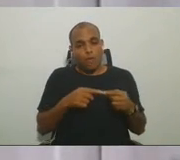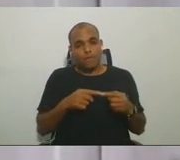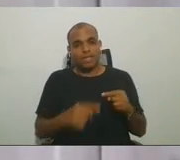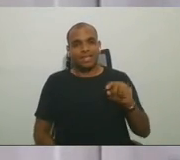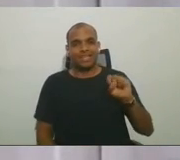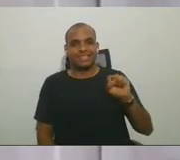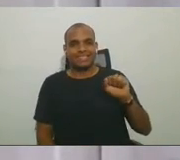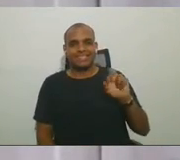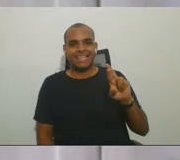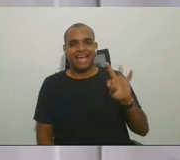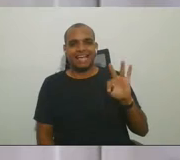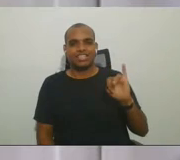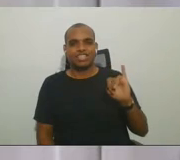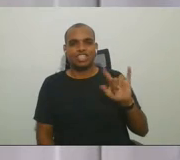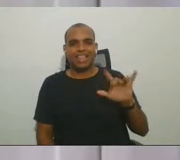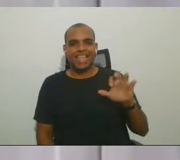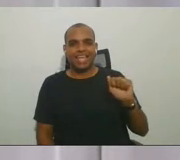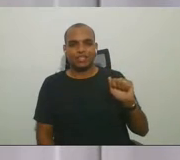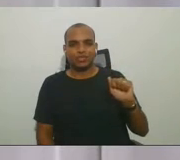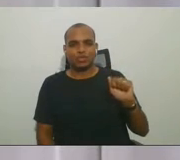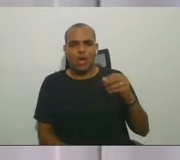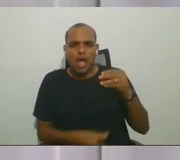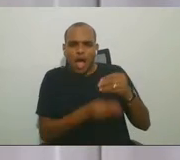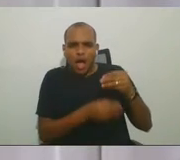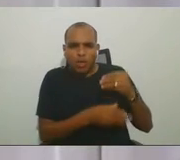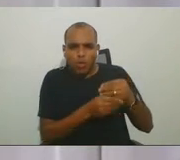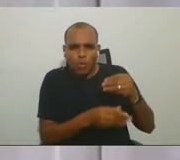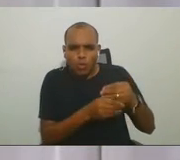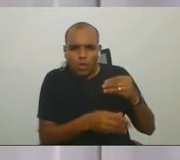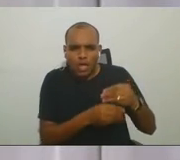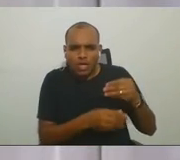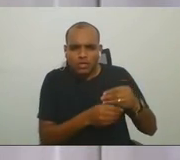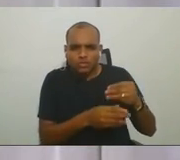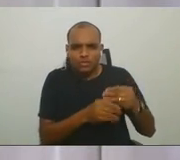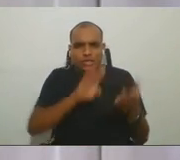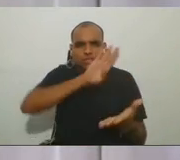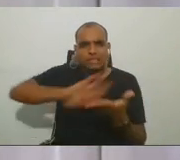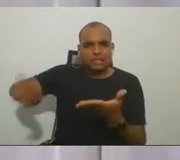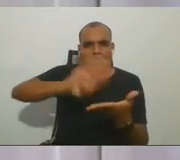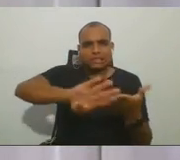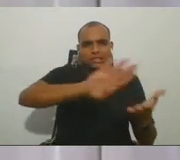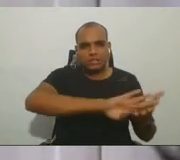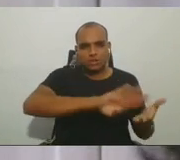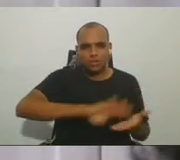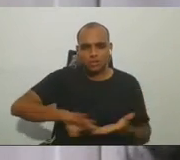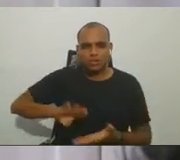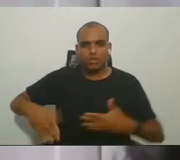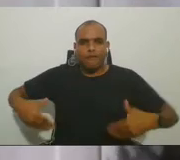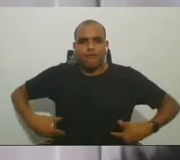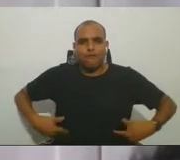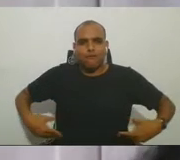das acumulações abjetas a custas de exclusão, precariedade e fome.